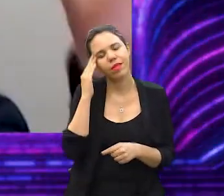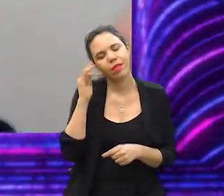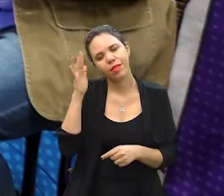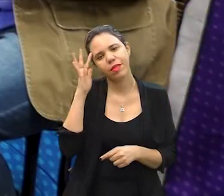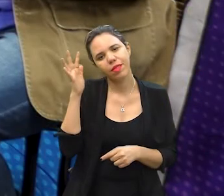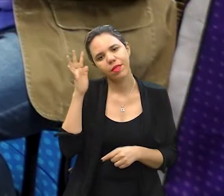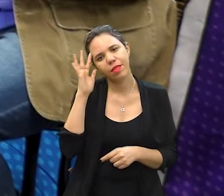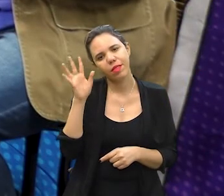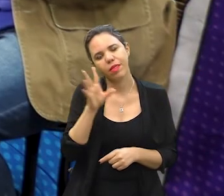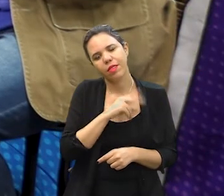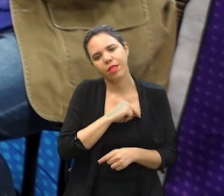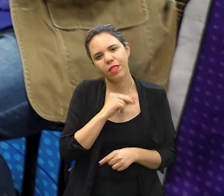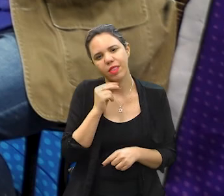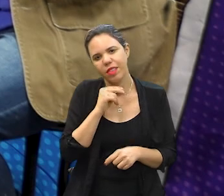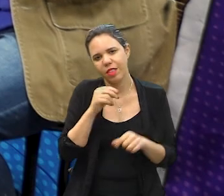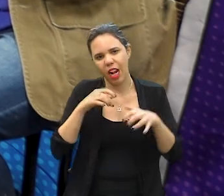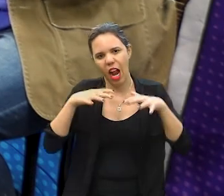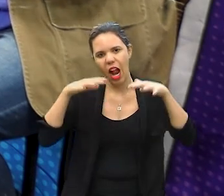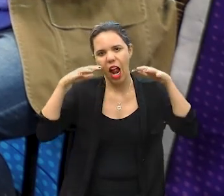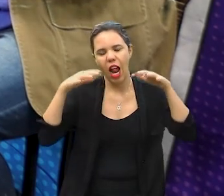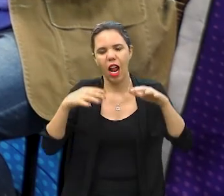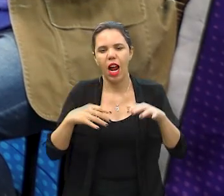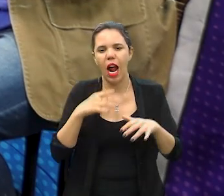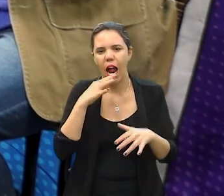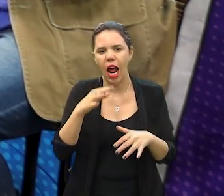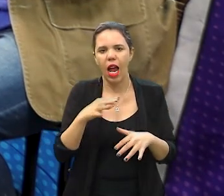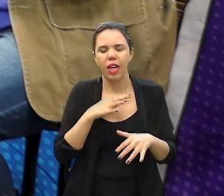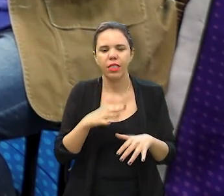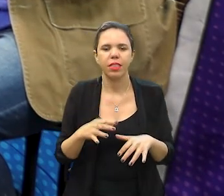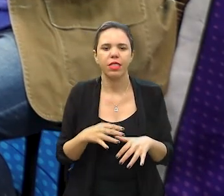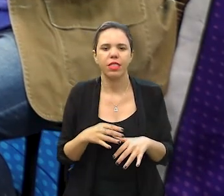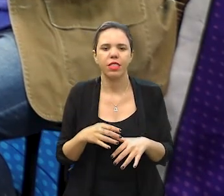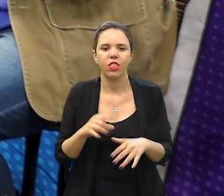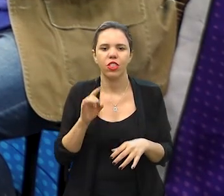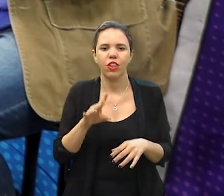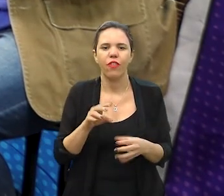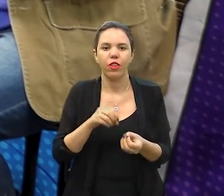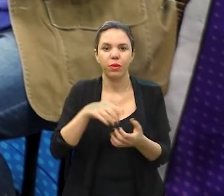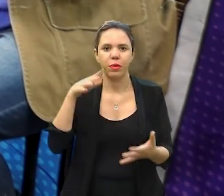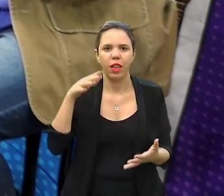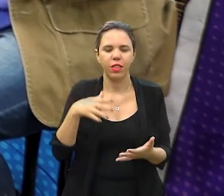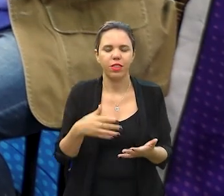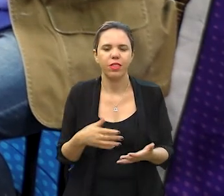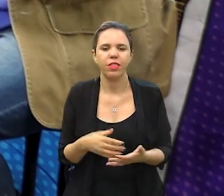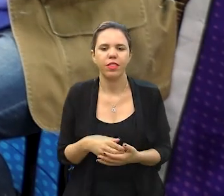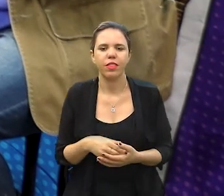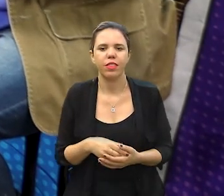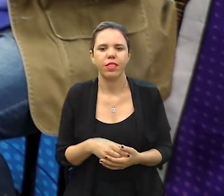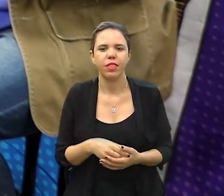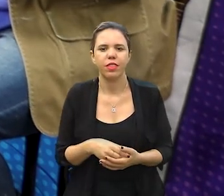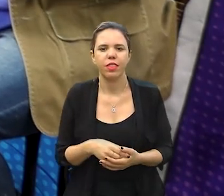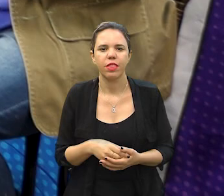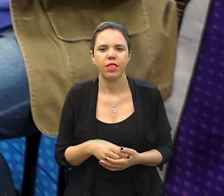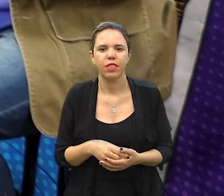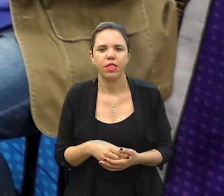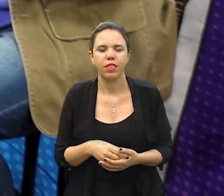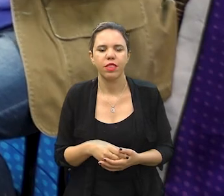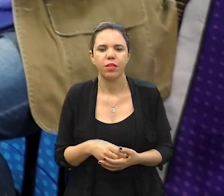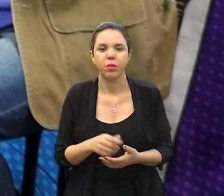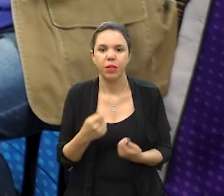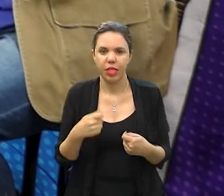um Kimber no Caverna do Dragão, né? Ó, eu só preciso colocar um Mestre dos Magos ali. Isso, e não deixa a gente ir sem final, tá